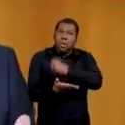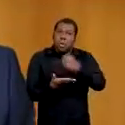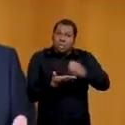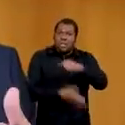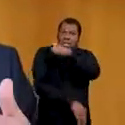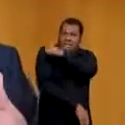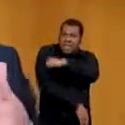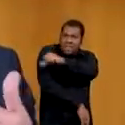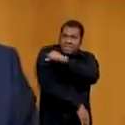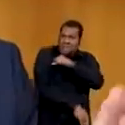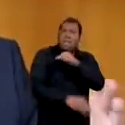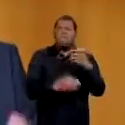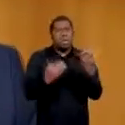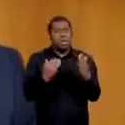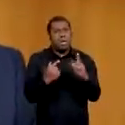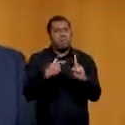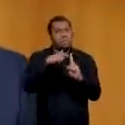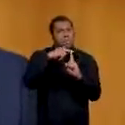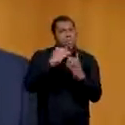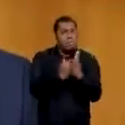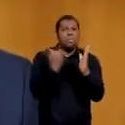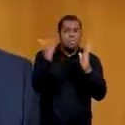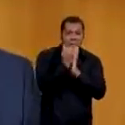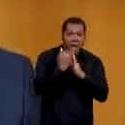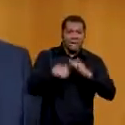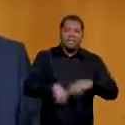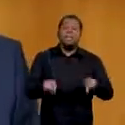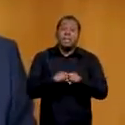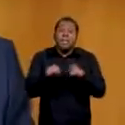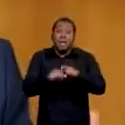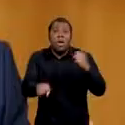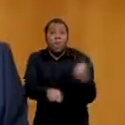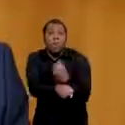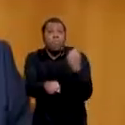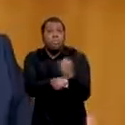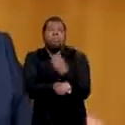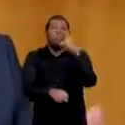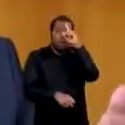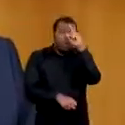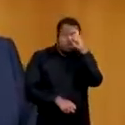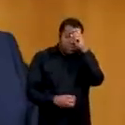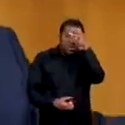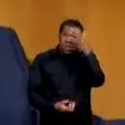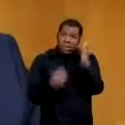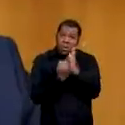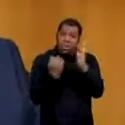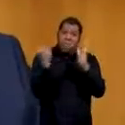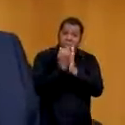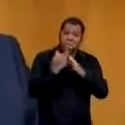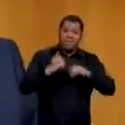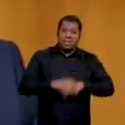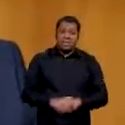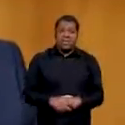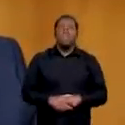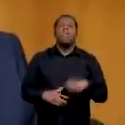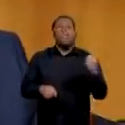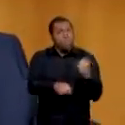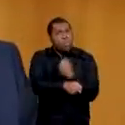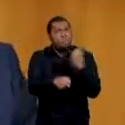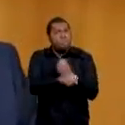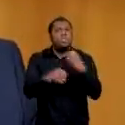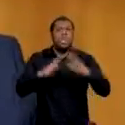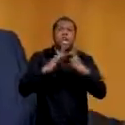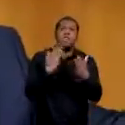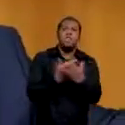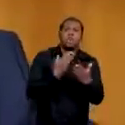posto de atendimento, mais, sabe, hospital. Não tem milagre. A gente quer fazer escola de tempo integral, a gente vai ter que ter